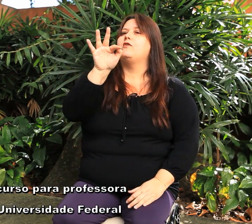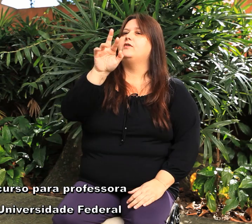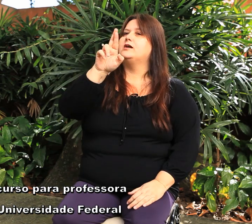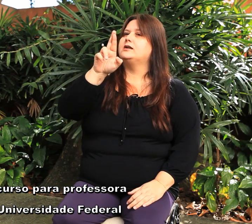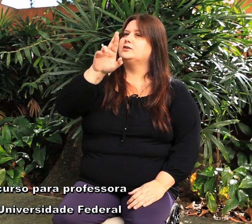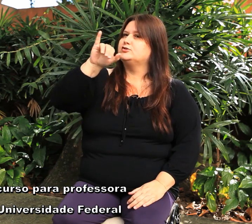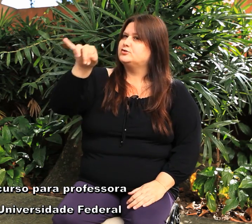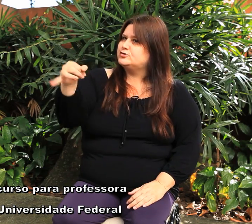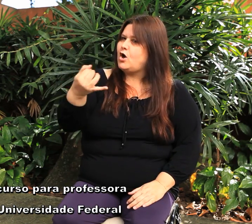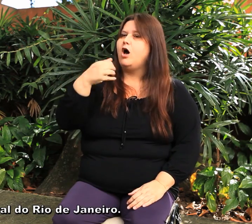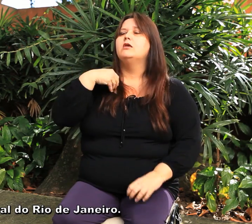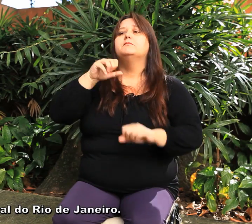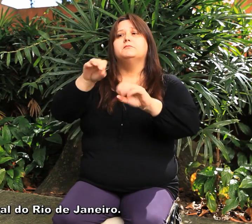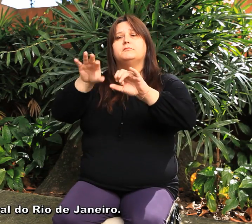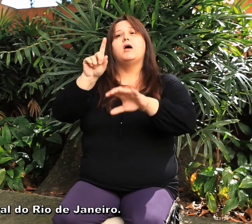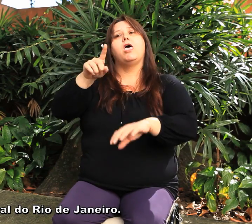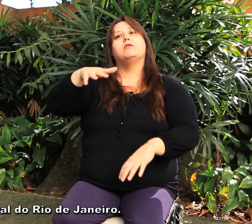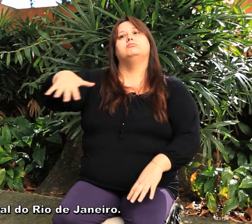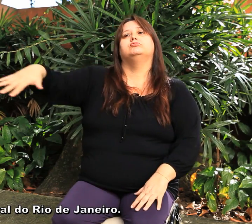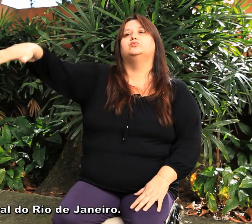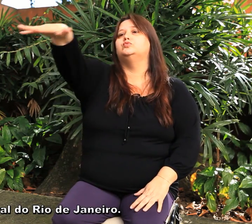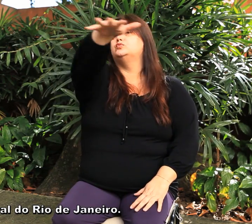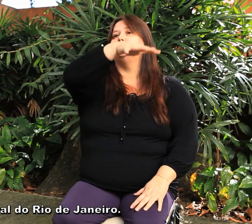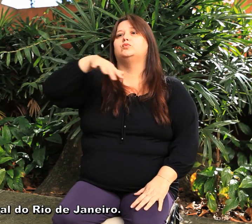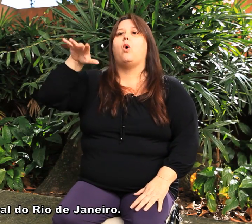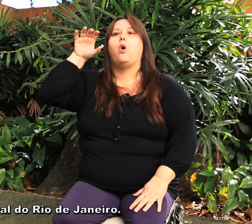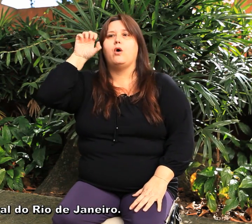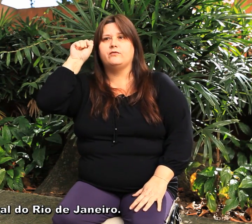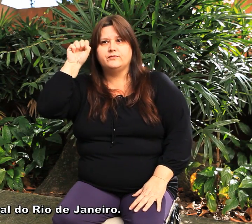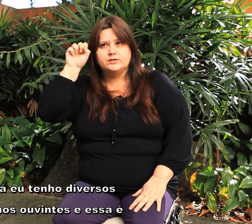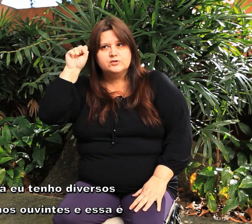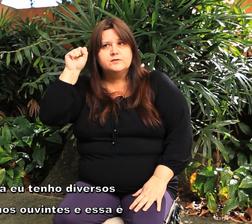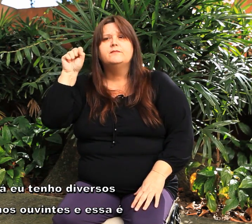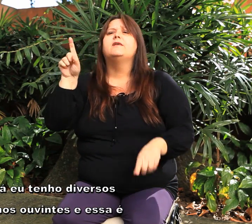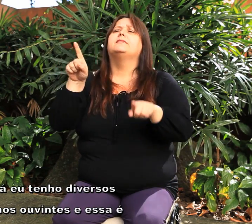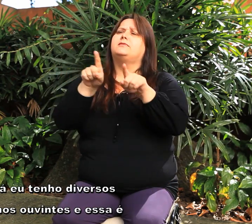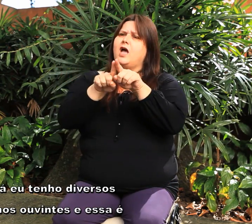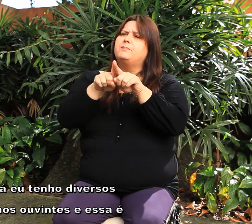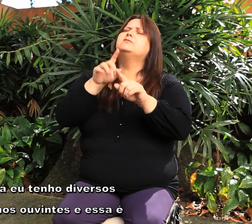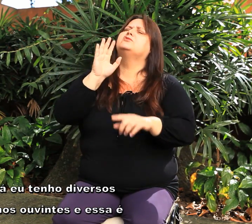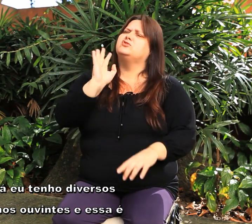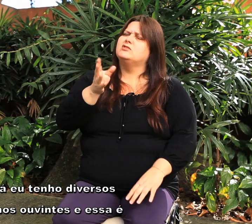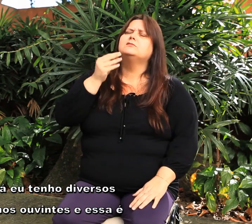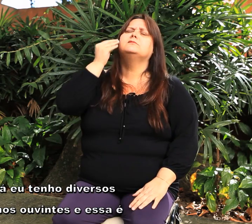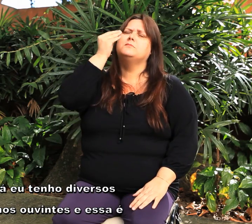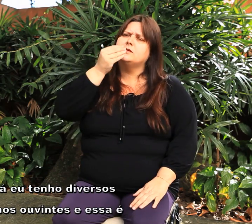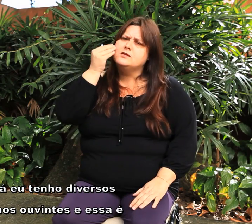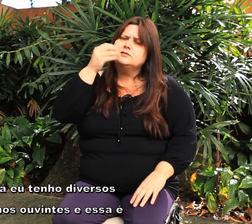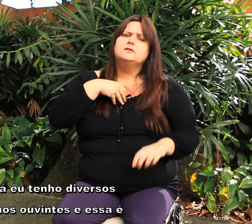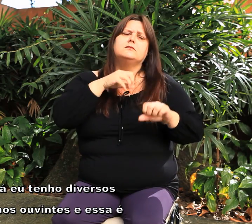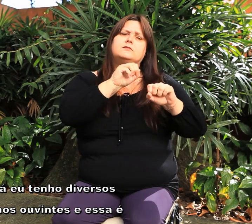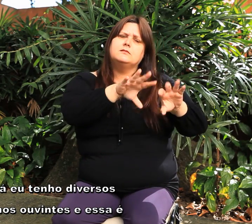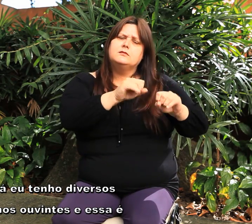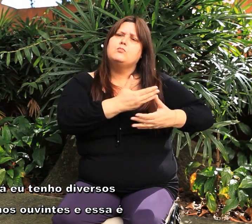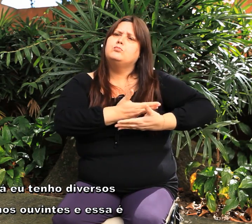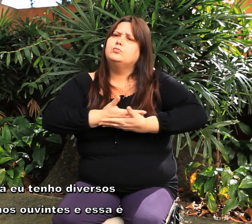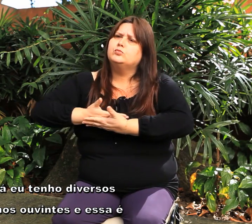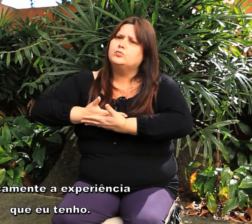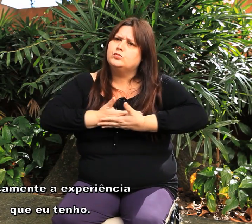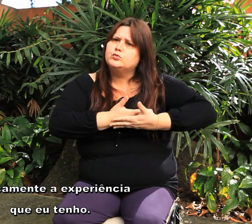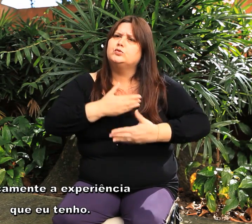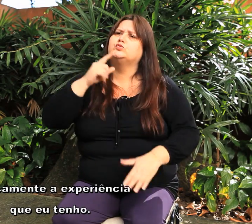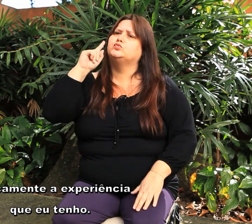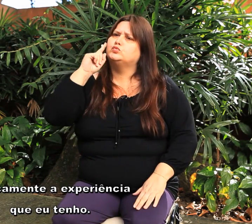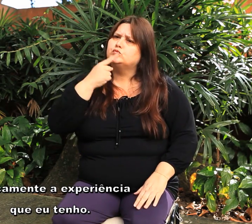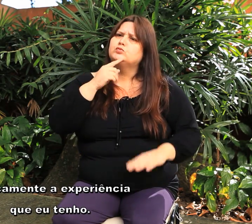na Universidade Federal Rural do Rio de Janeiro. E lá eu tenho diversos alunos ouvintes